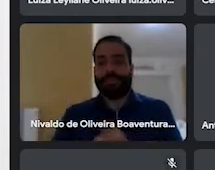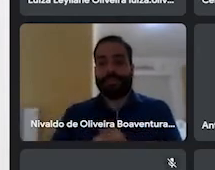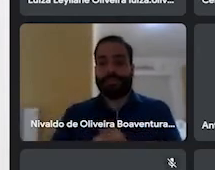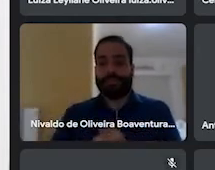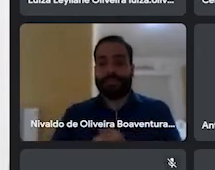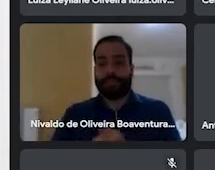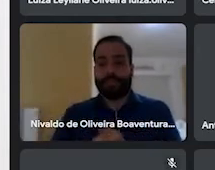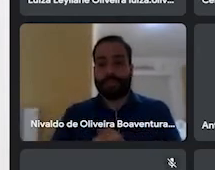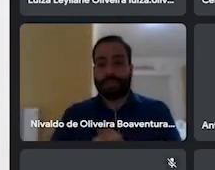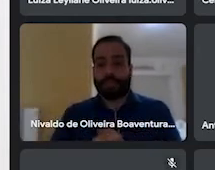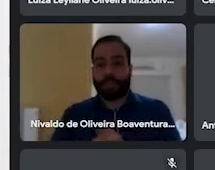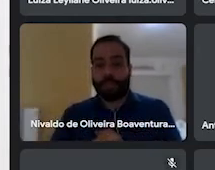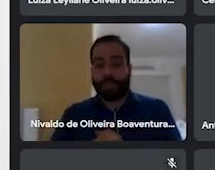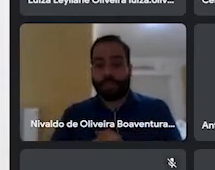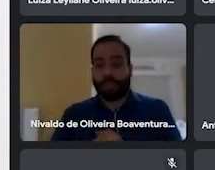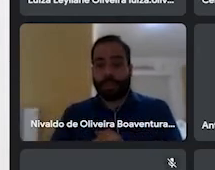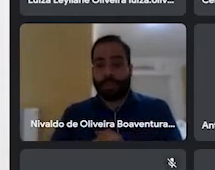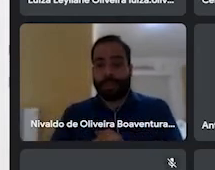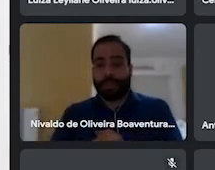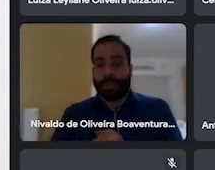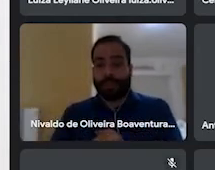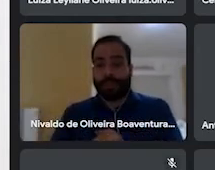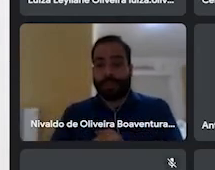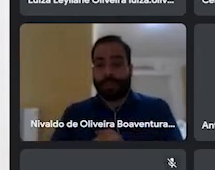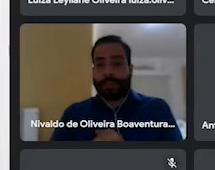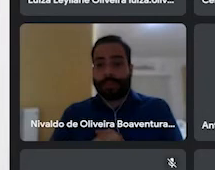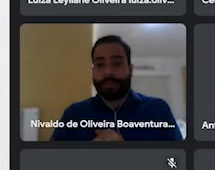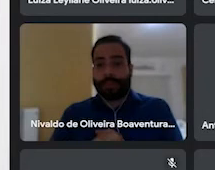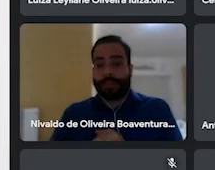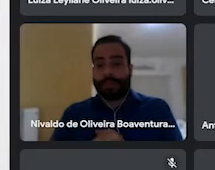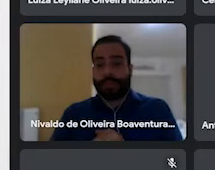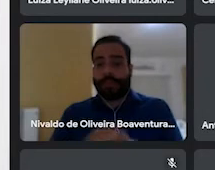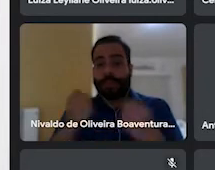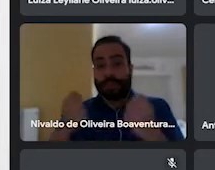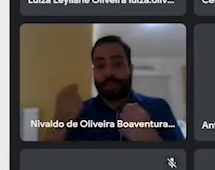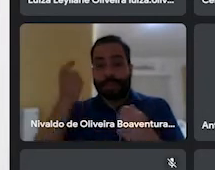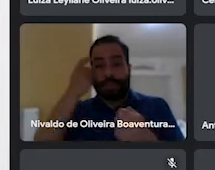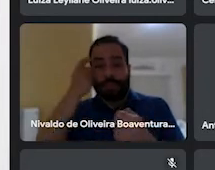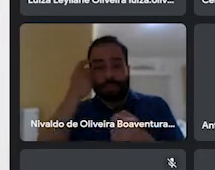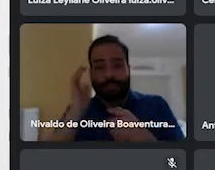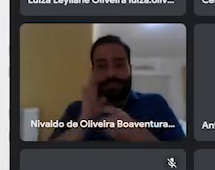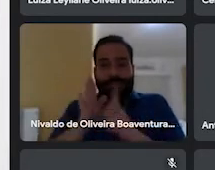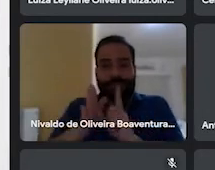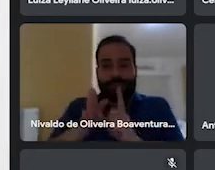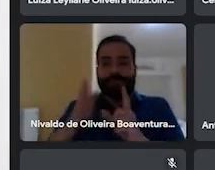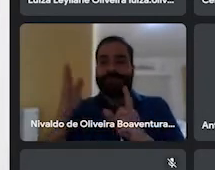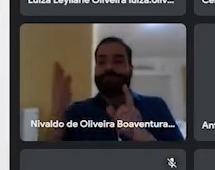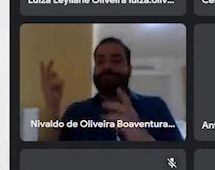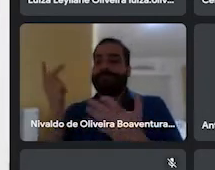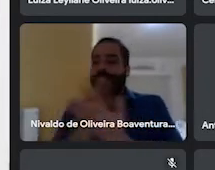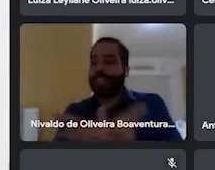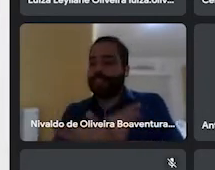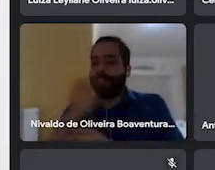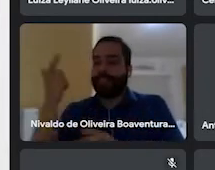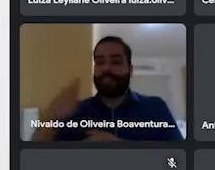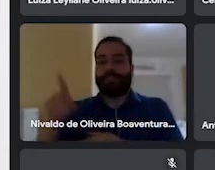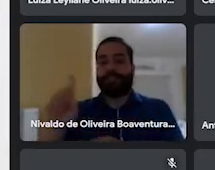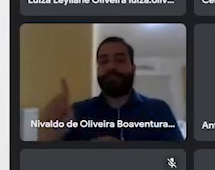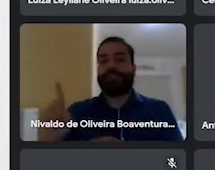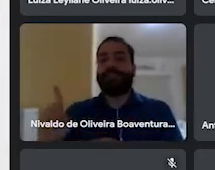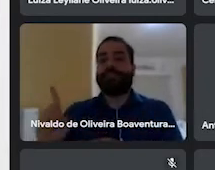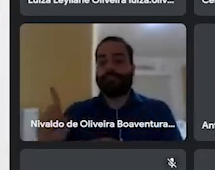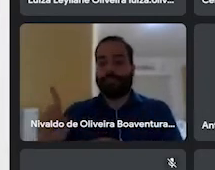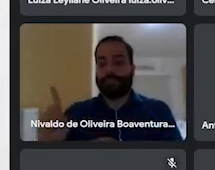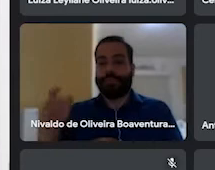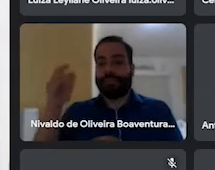Ela não vai voltar a acontecer. Então, você elimina